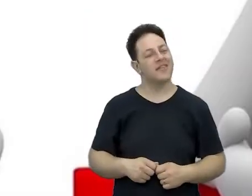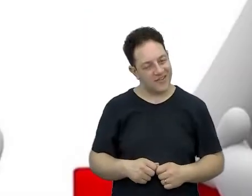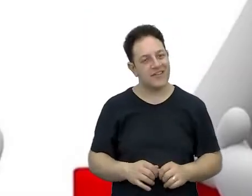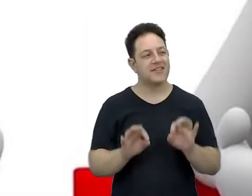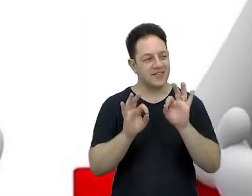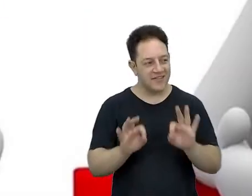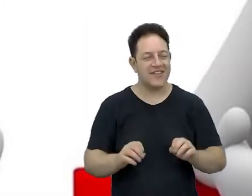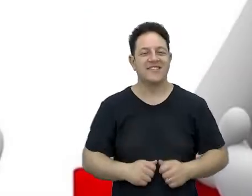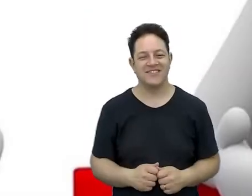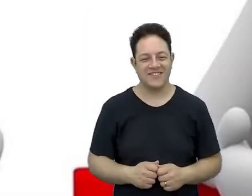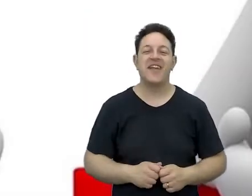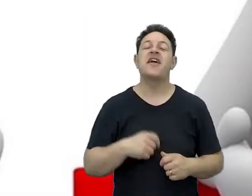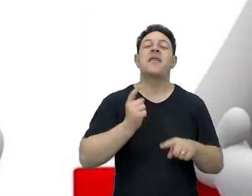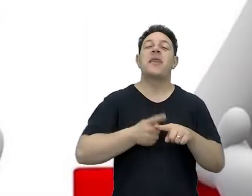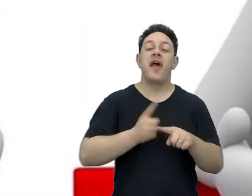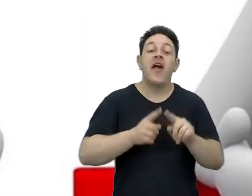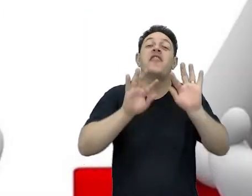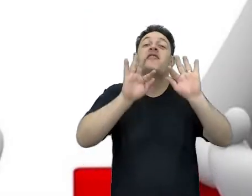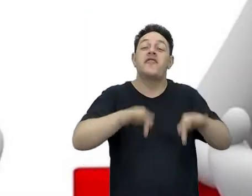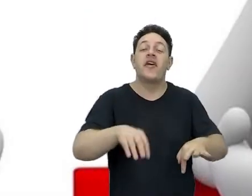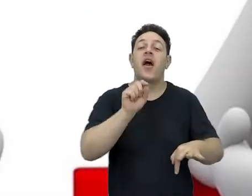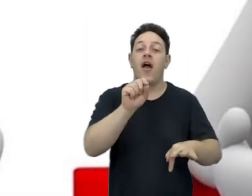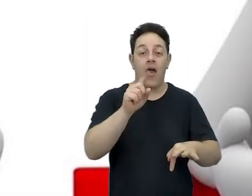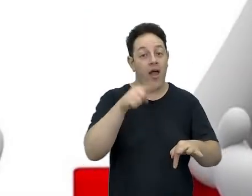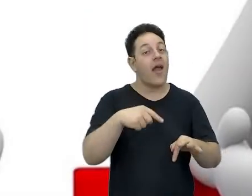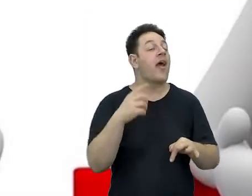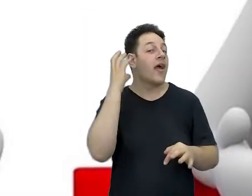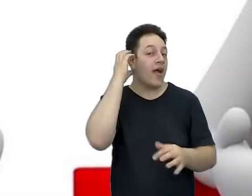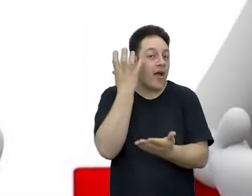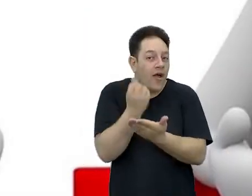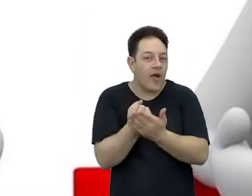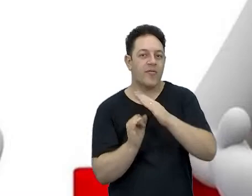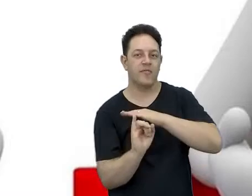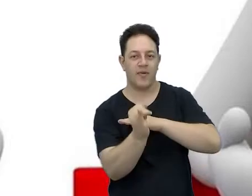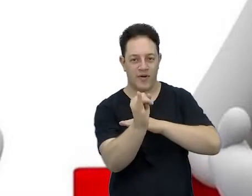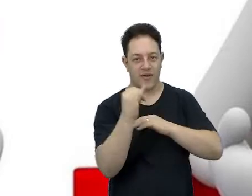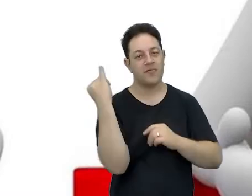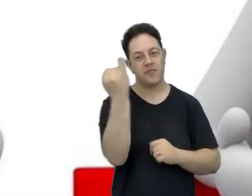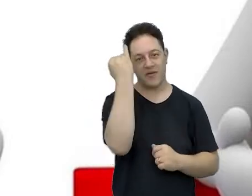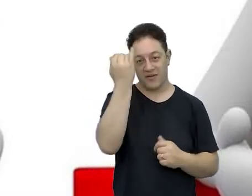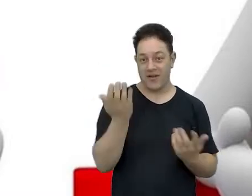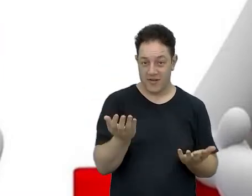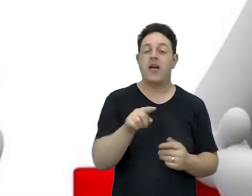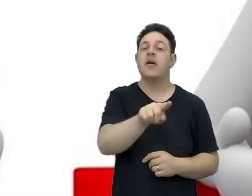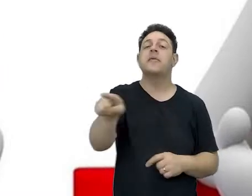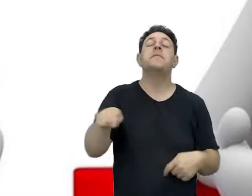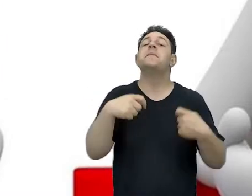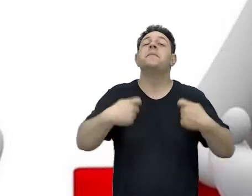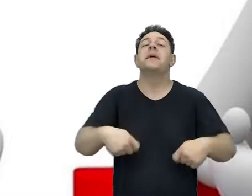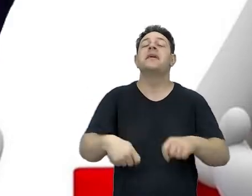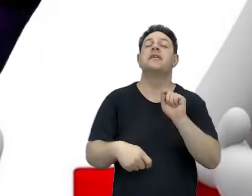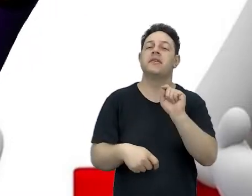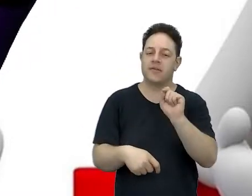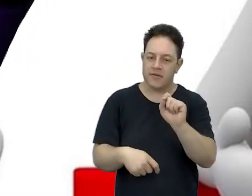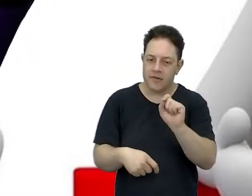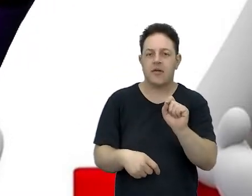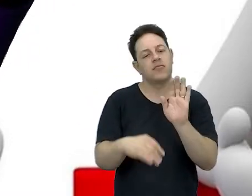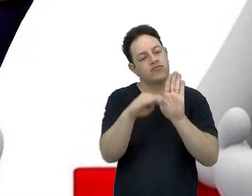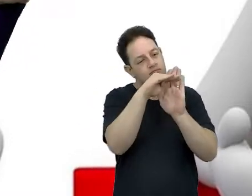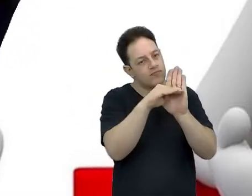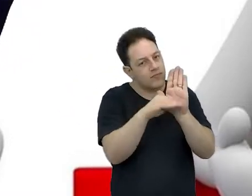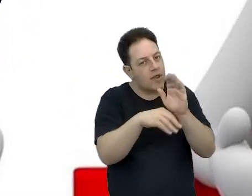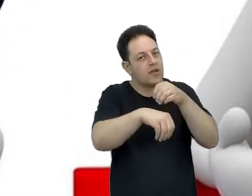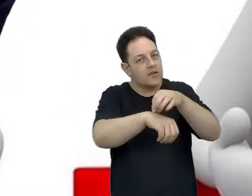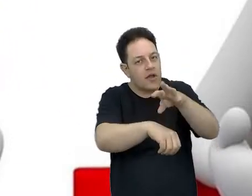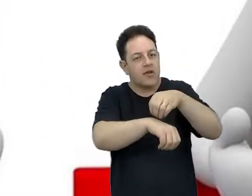o final deste componente é a produção de um podcast. Então, vocês precisam ter repertório, né?